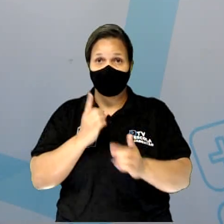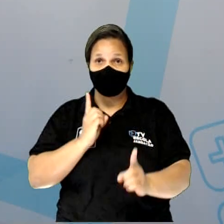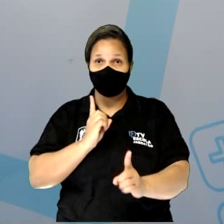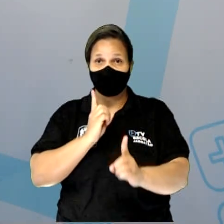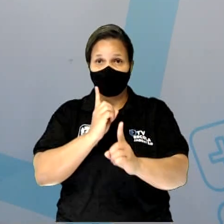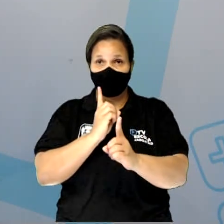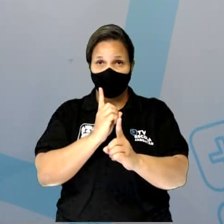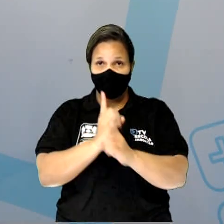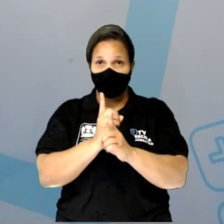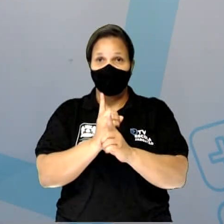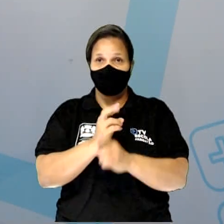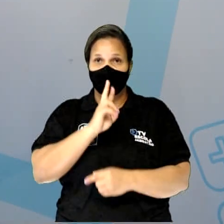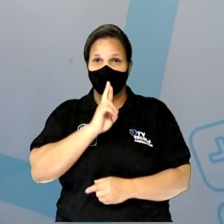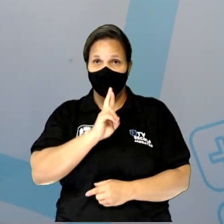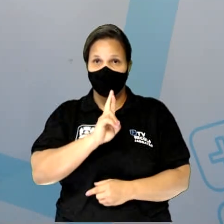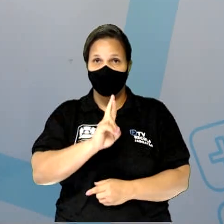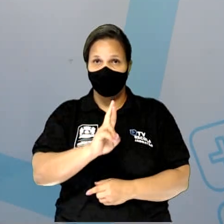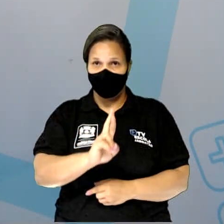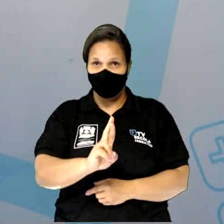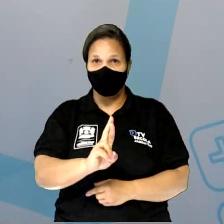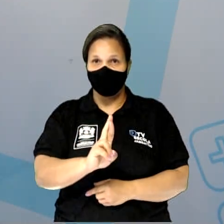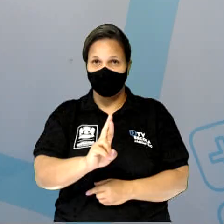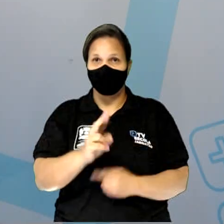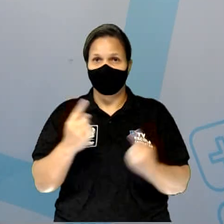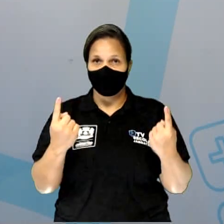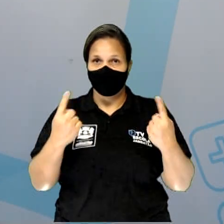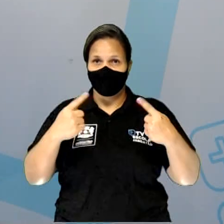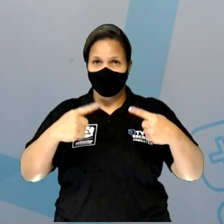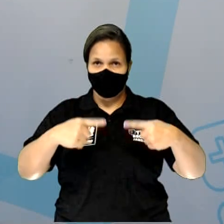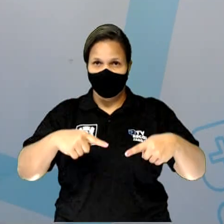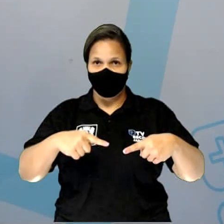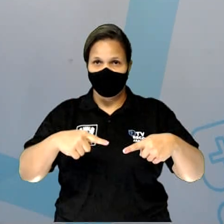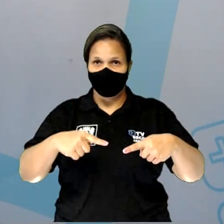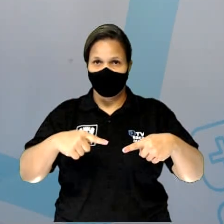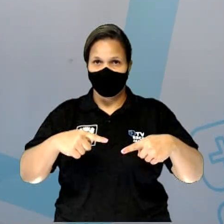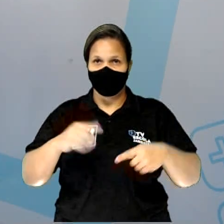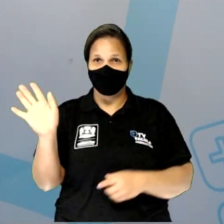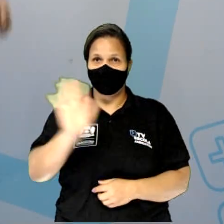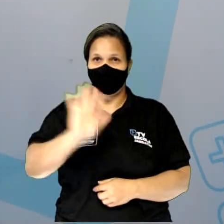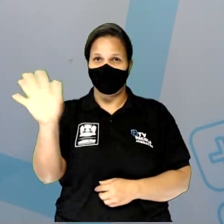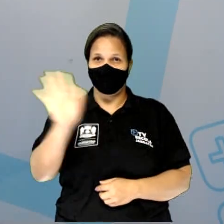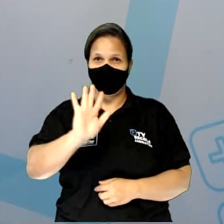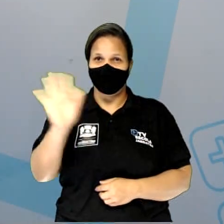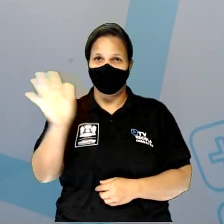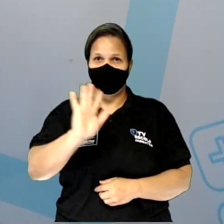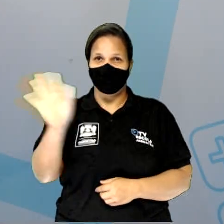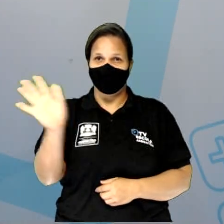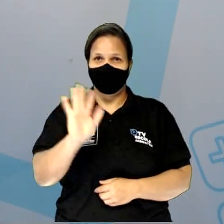resolucionar todo esse desafio e ter a resposta. Bye, bye!